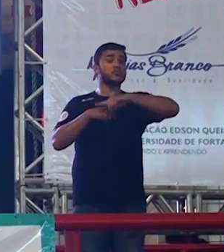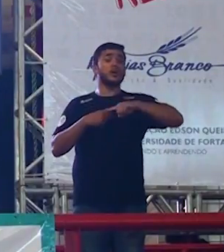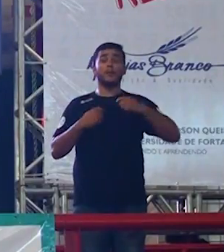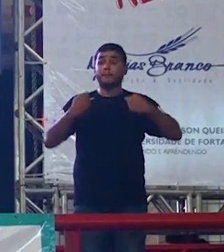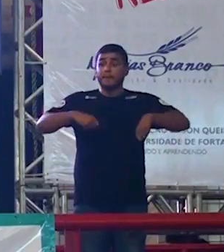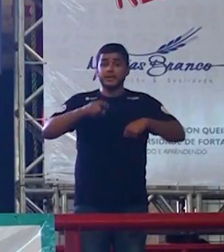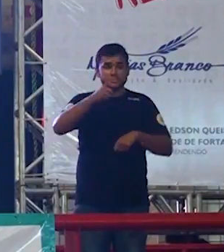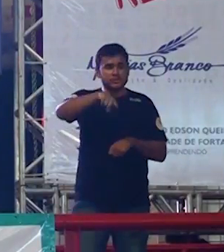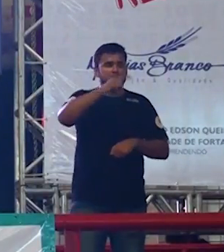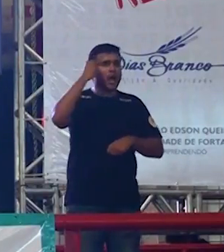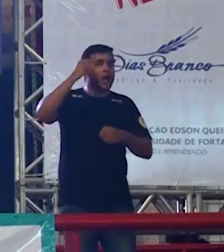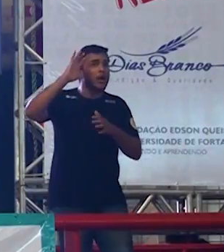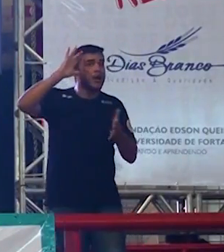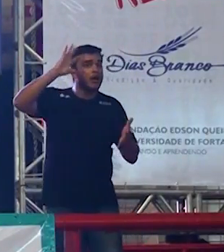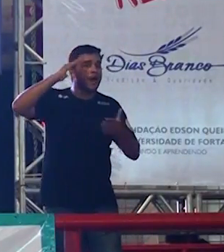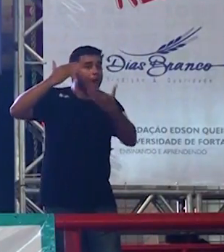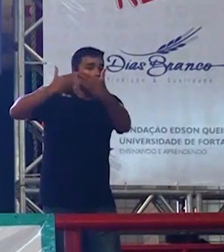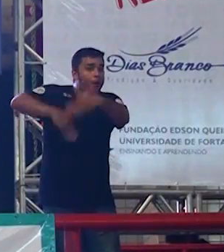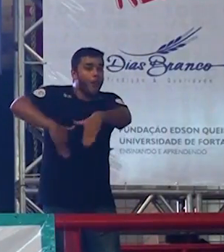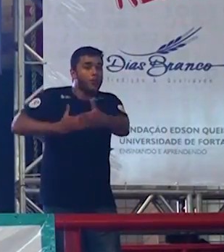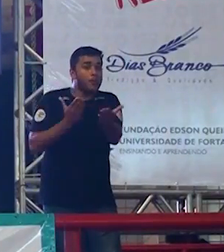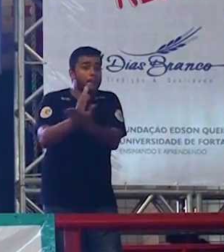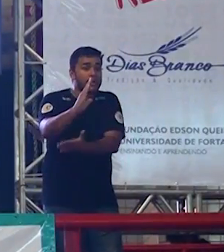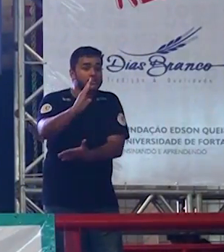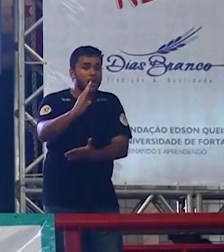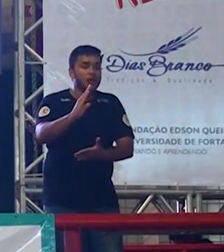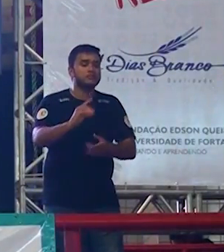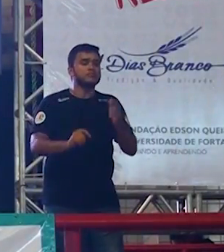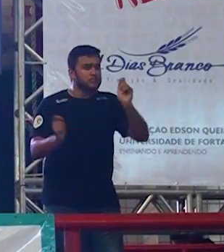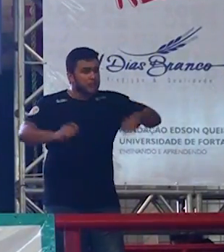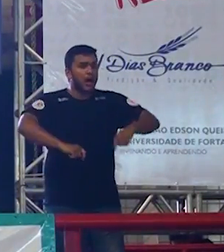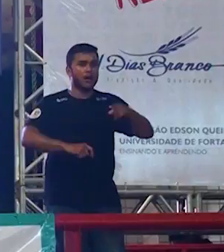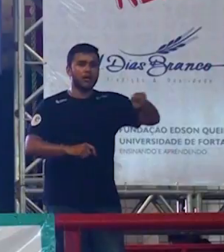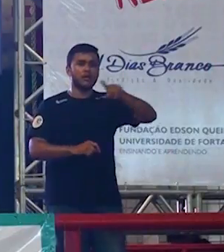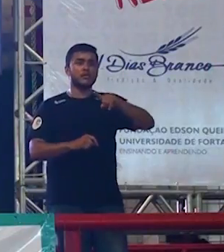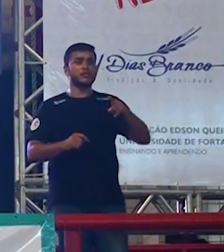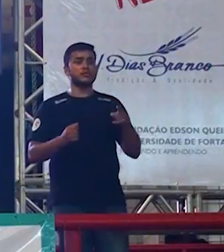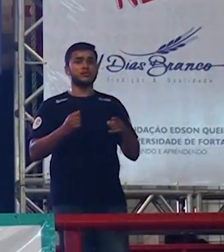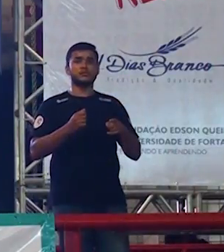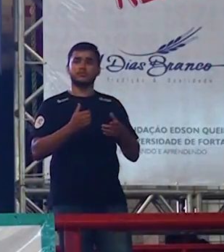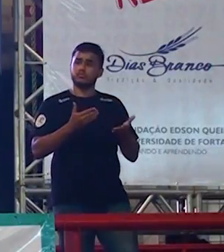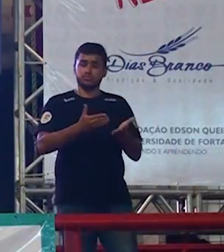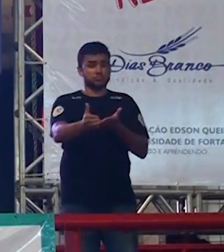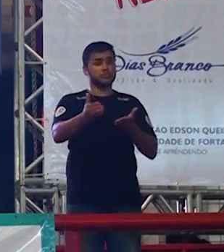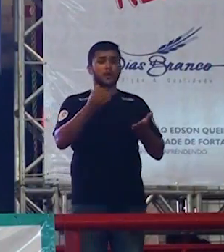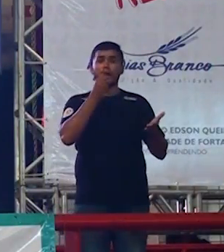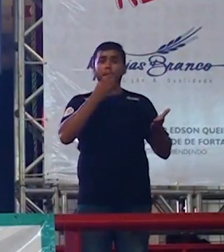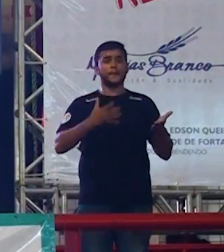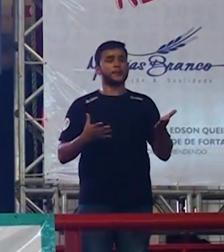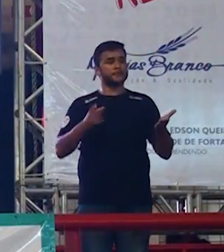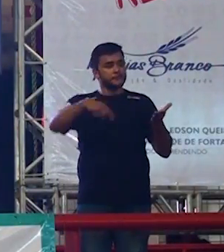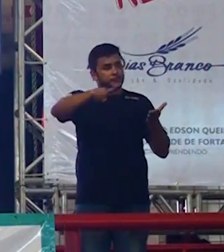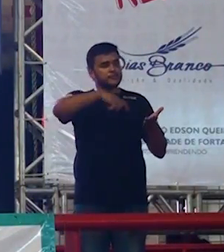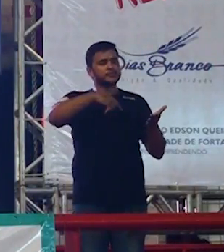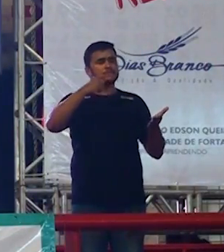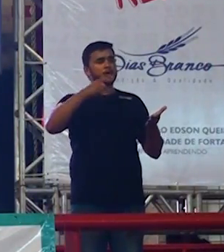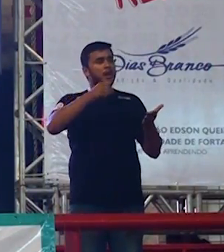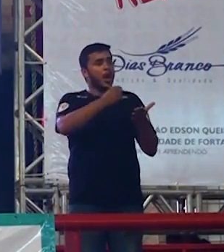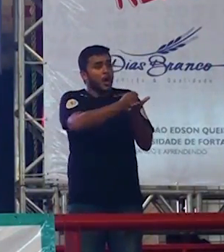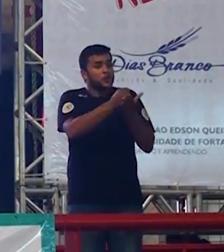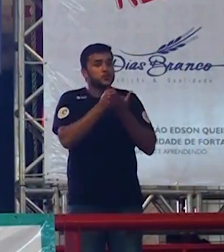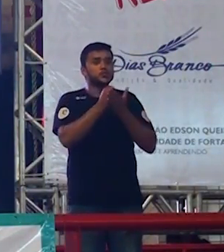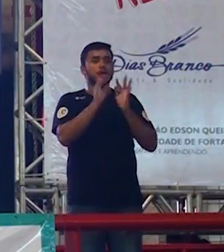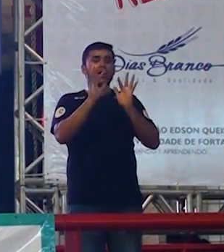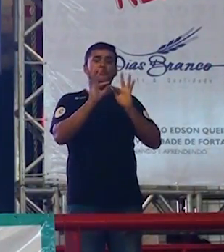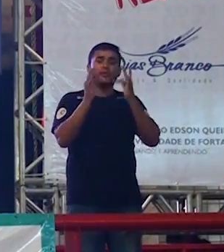de uma. Então, meu amigo, as oportunidades estão aí, ok? Conte com seus familiares, eu espero que